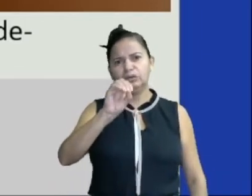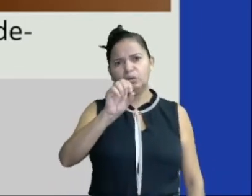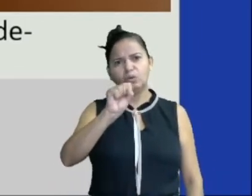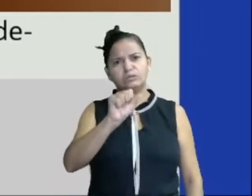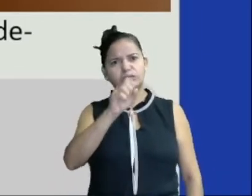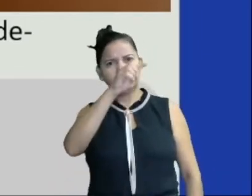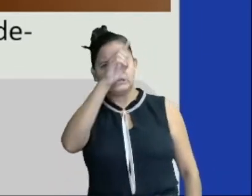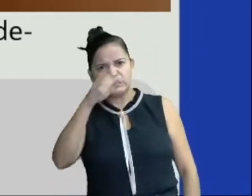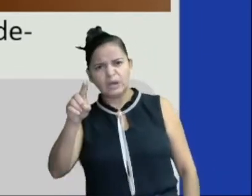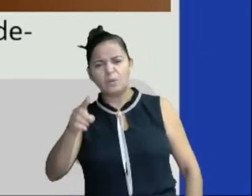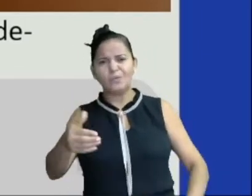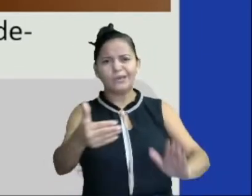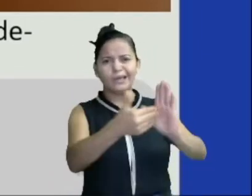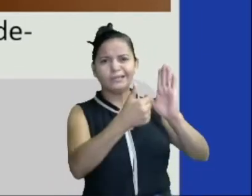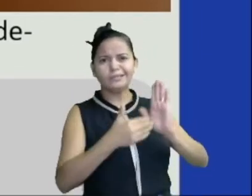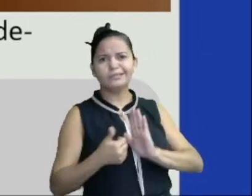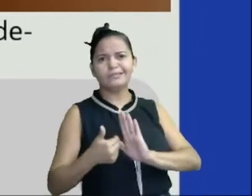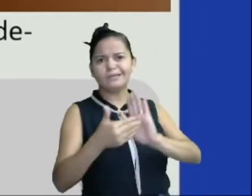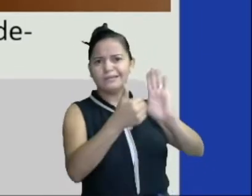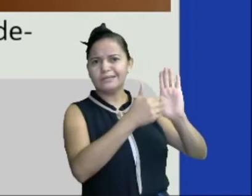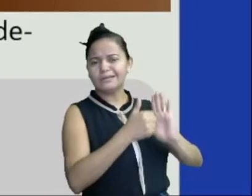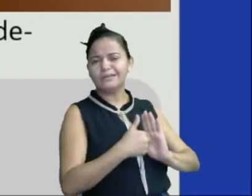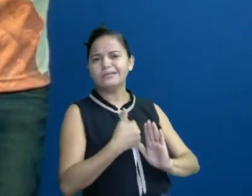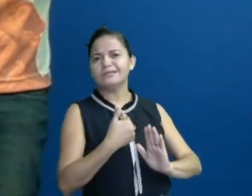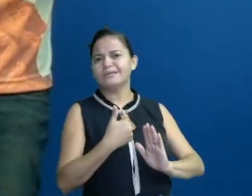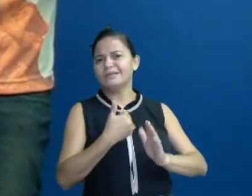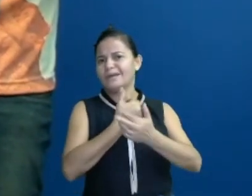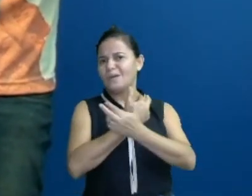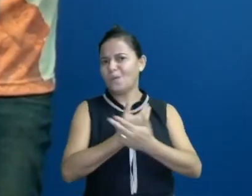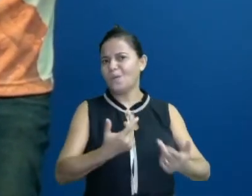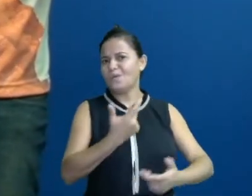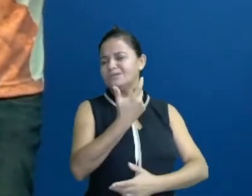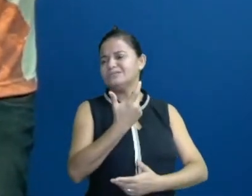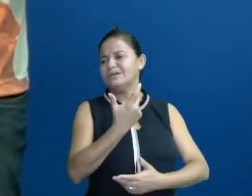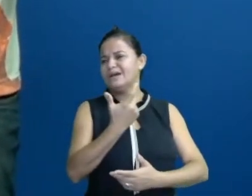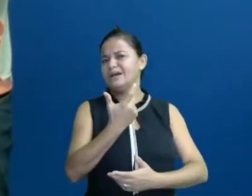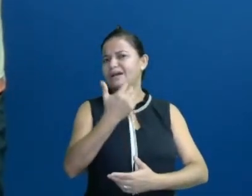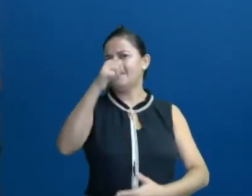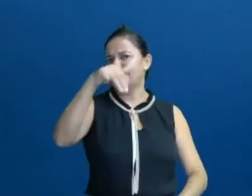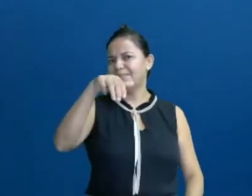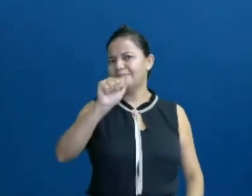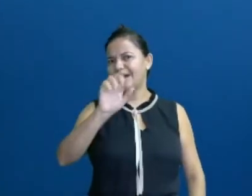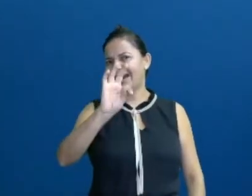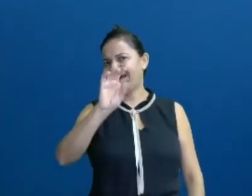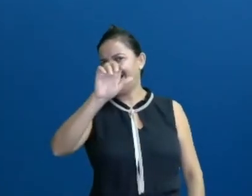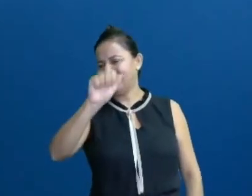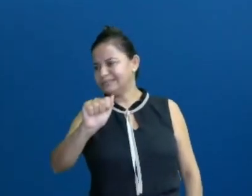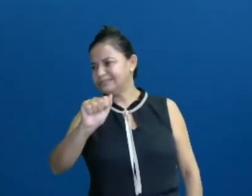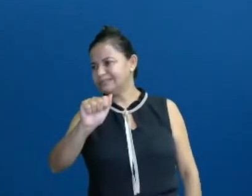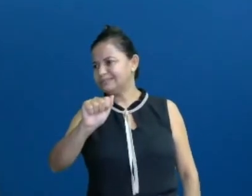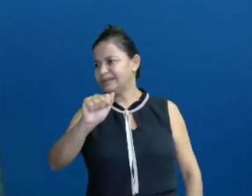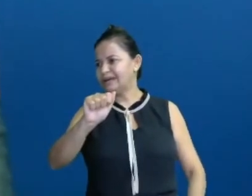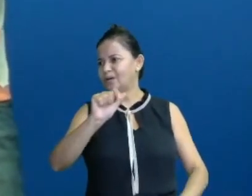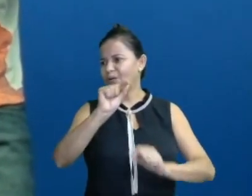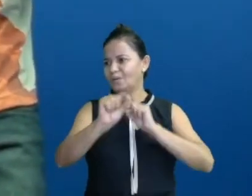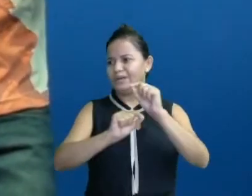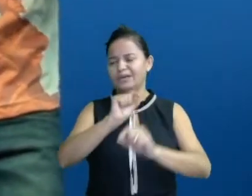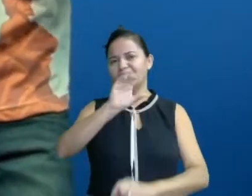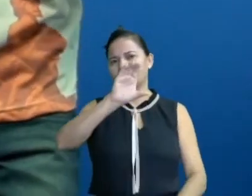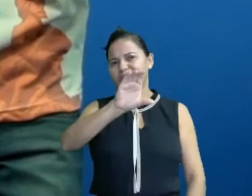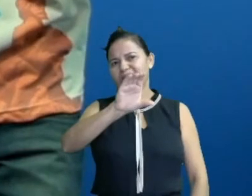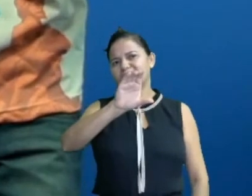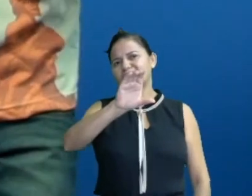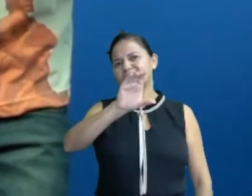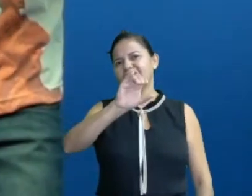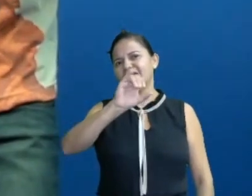da mata ciliar. Ô professor, e o que viria a ser mata ciliar? A mata ciliar é justamente aquela